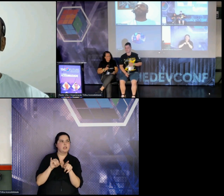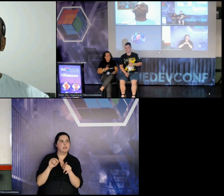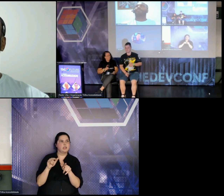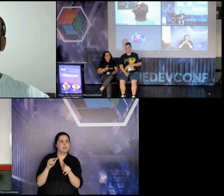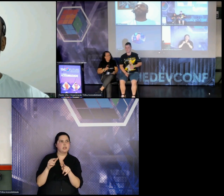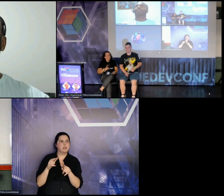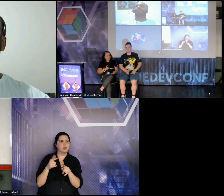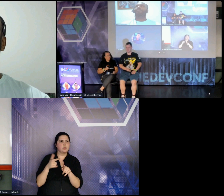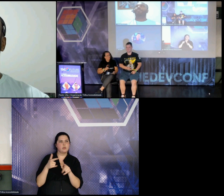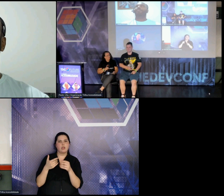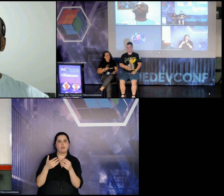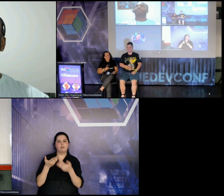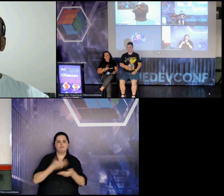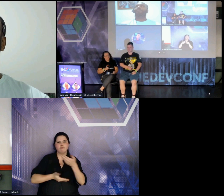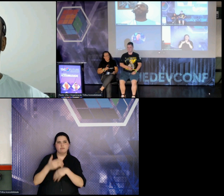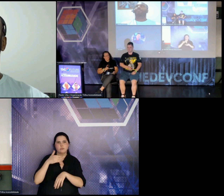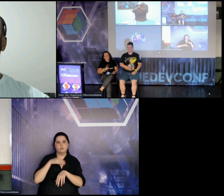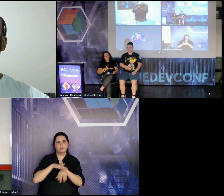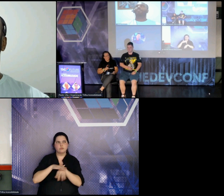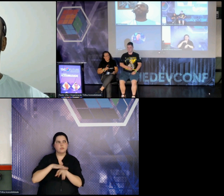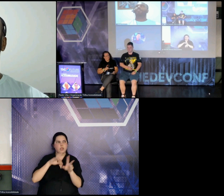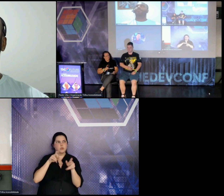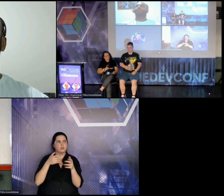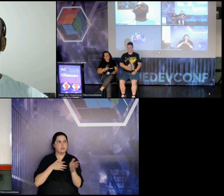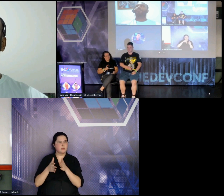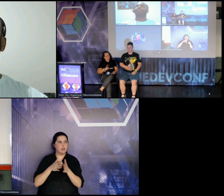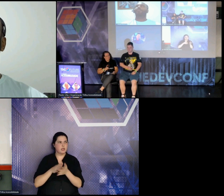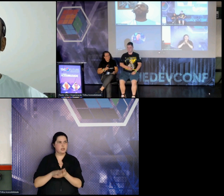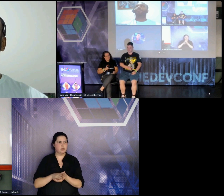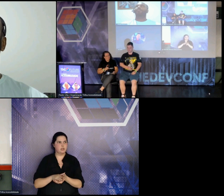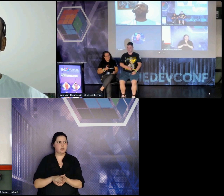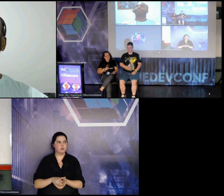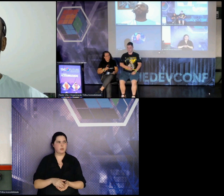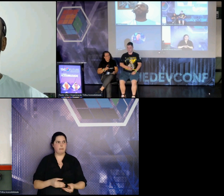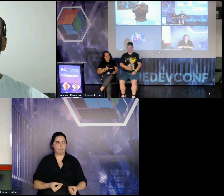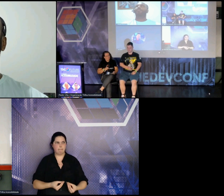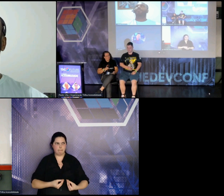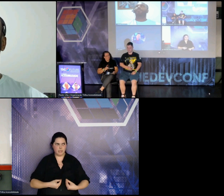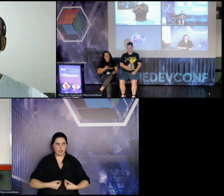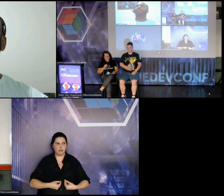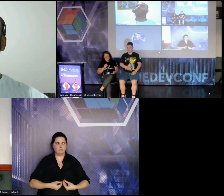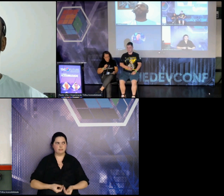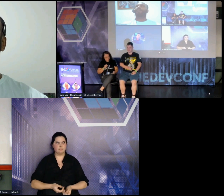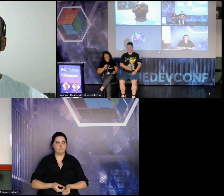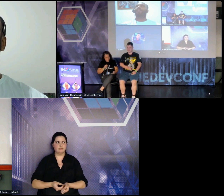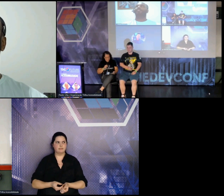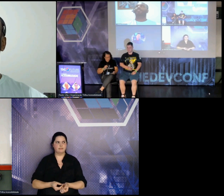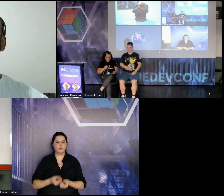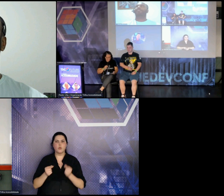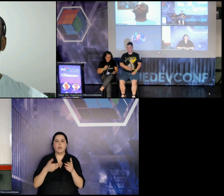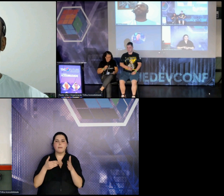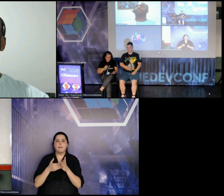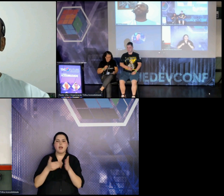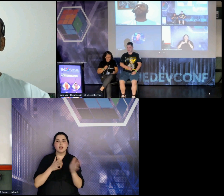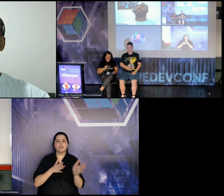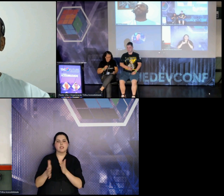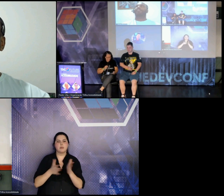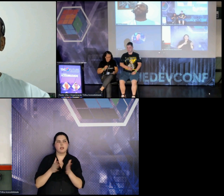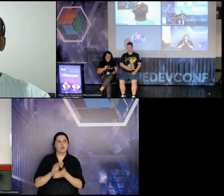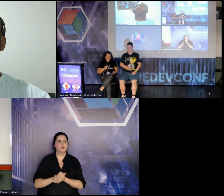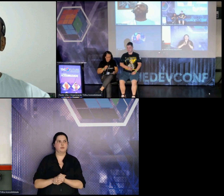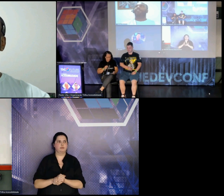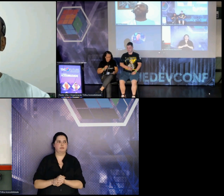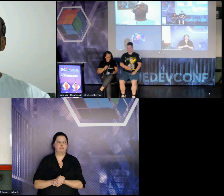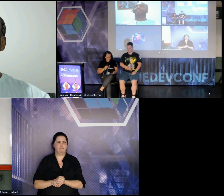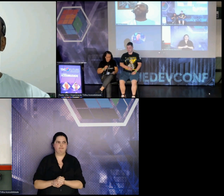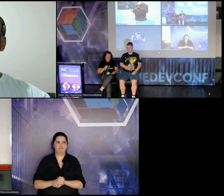meio, assim, inteirado ainda com o tema acessibilidade, fica se perguntando, né? Poxa, o que seria uma barreira aqui de acessibilidade, né?